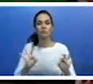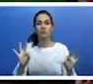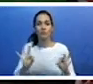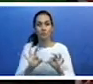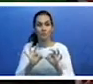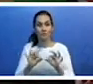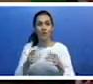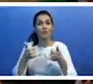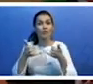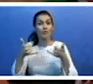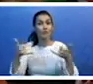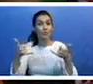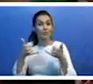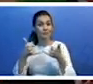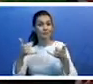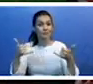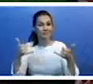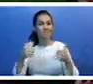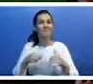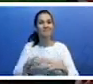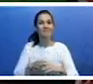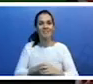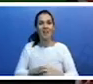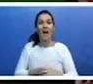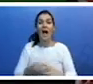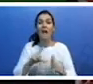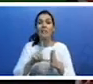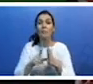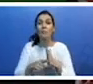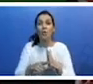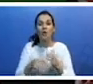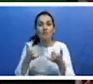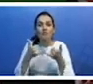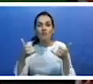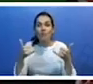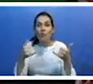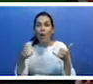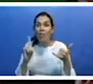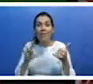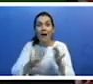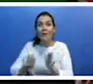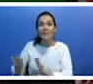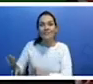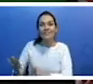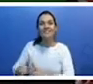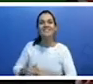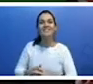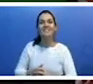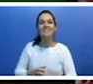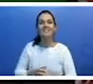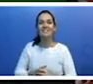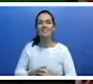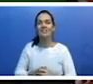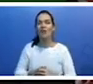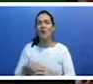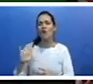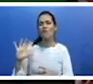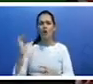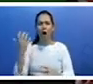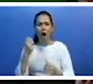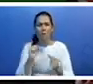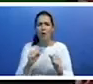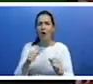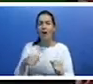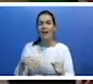fio. Aí veio a era do telefone sem fio que a gente tinha em casa, que era... Nossa, isso aqui foi uma revolução. Você poderia conversar